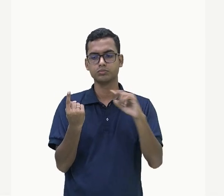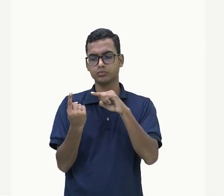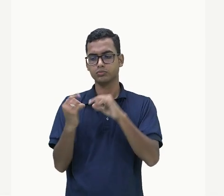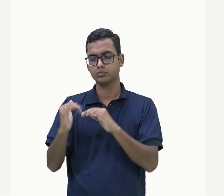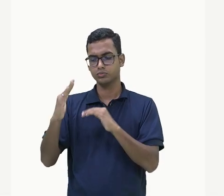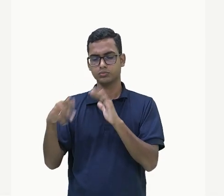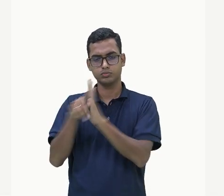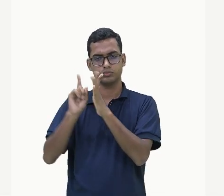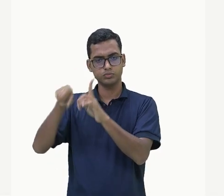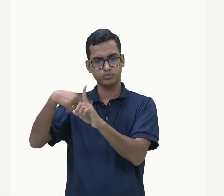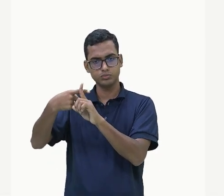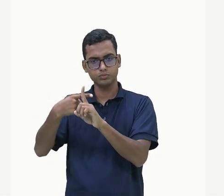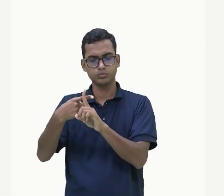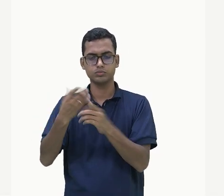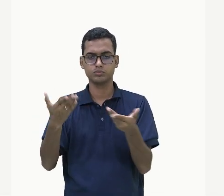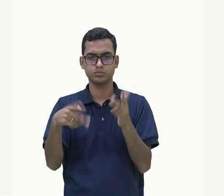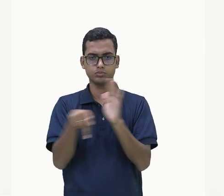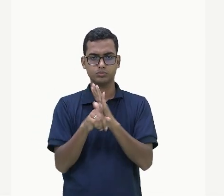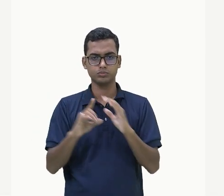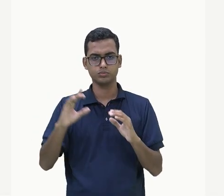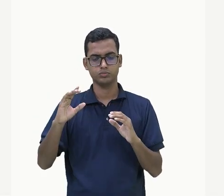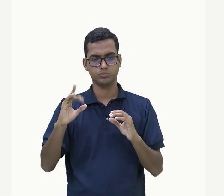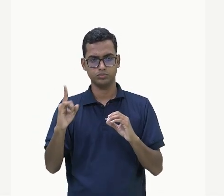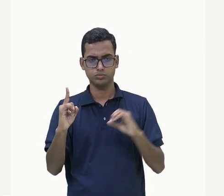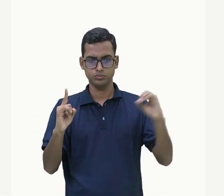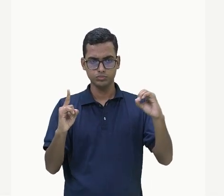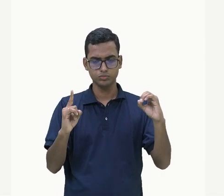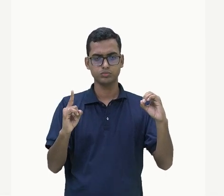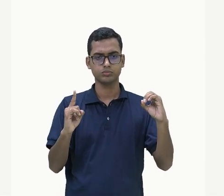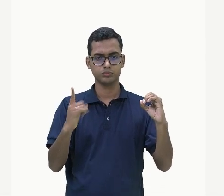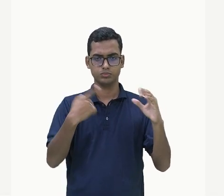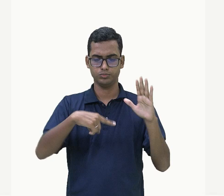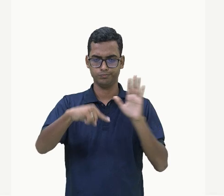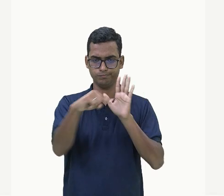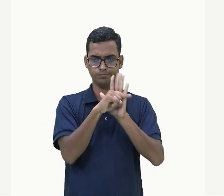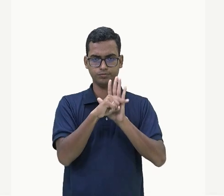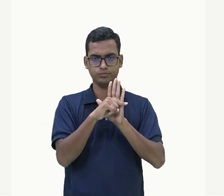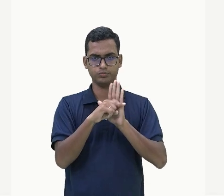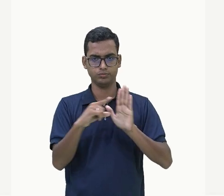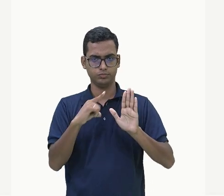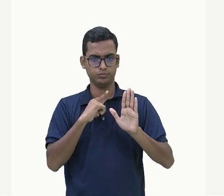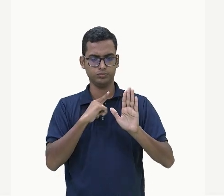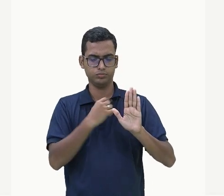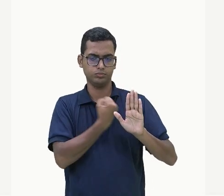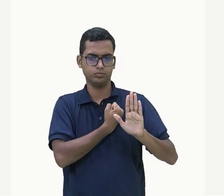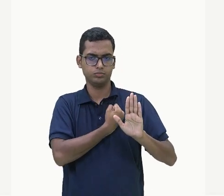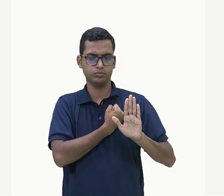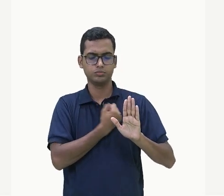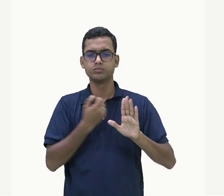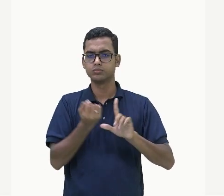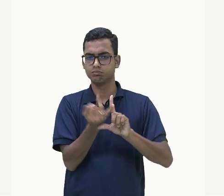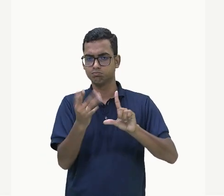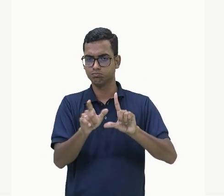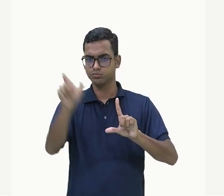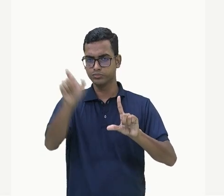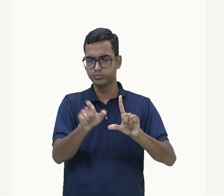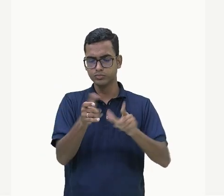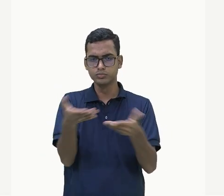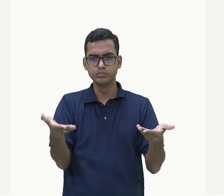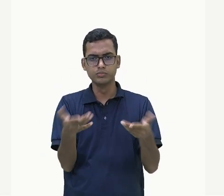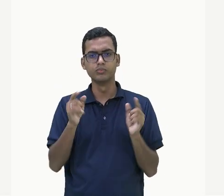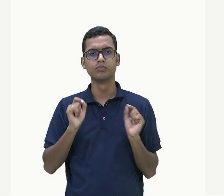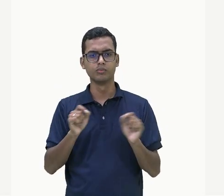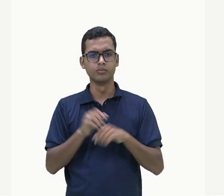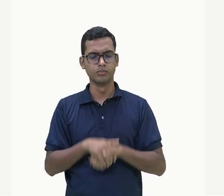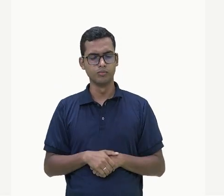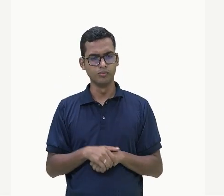números compreendidos entre 0 e 1 têm logaritmo negativo. Então, se a base